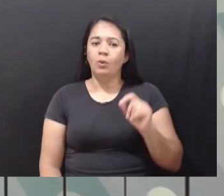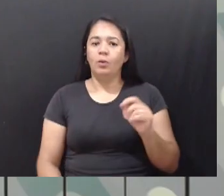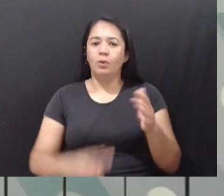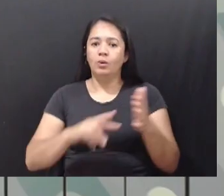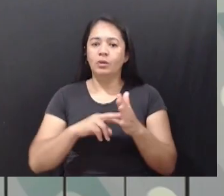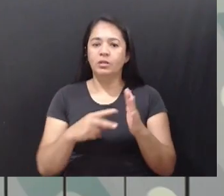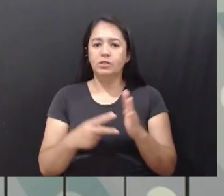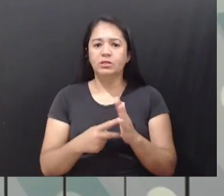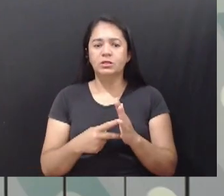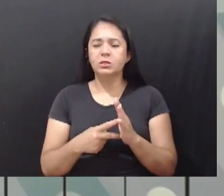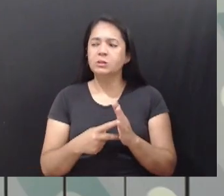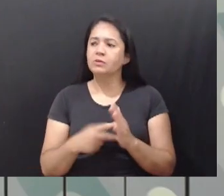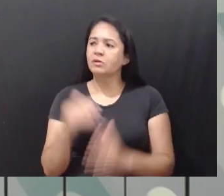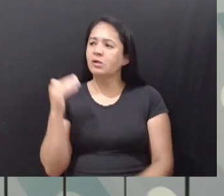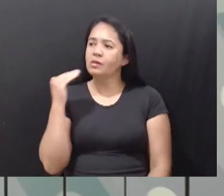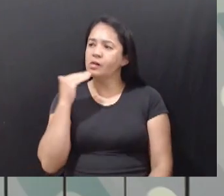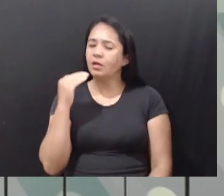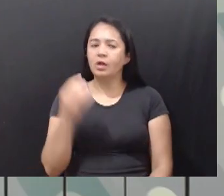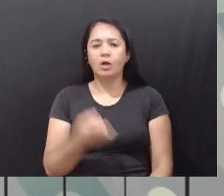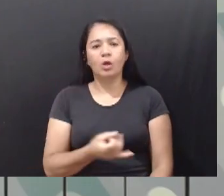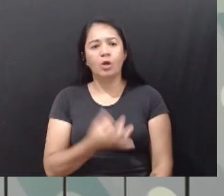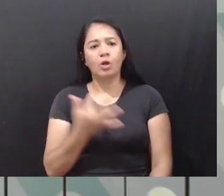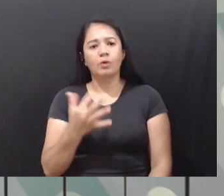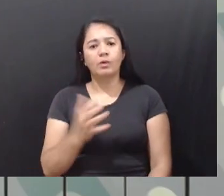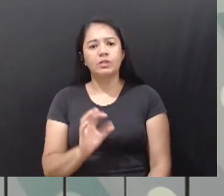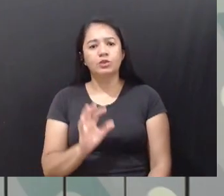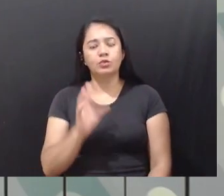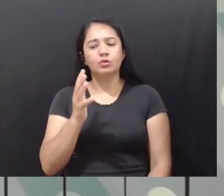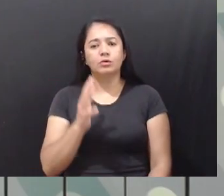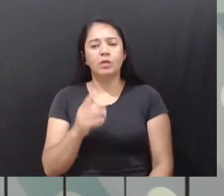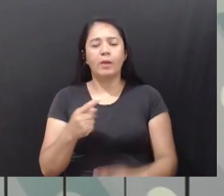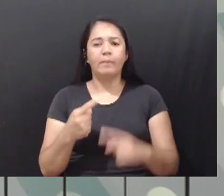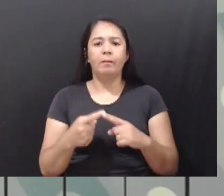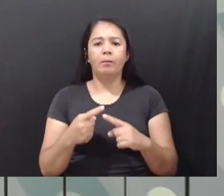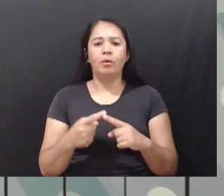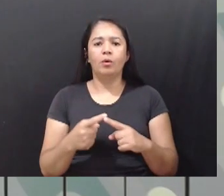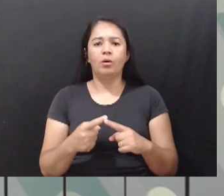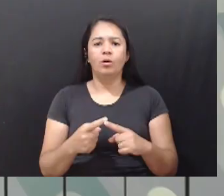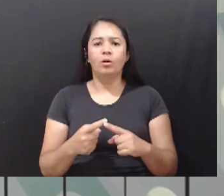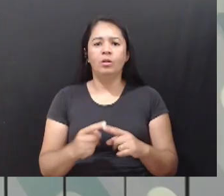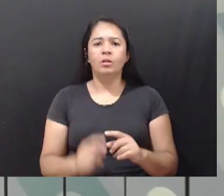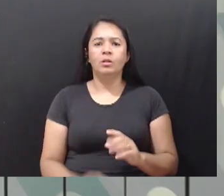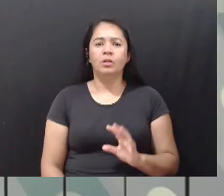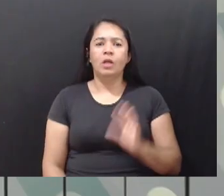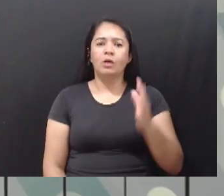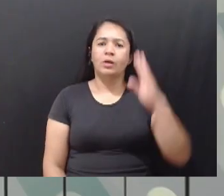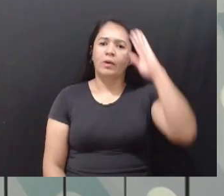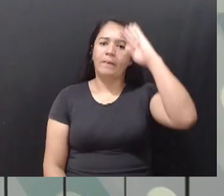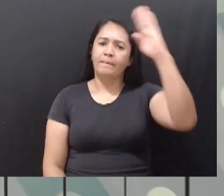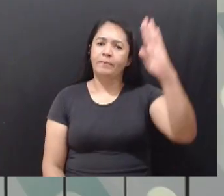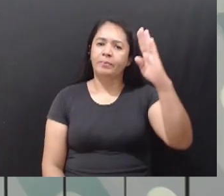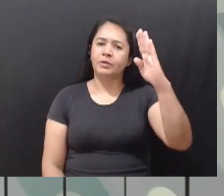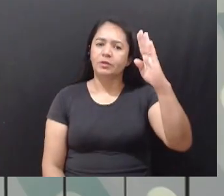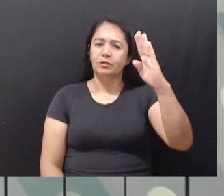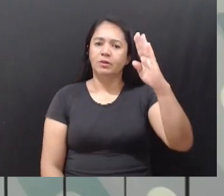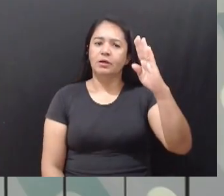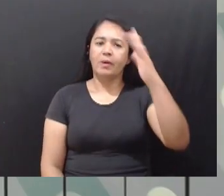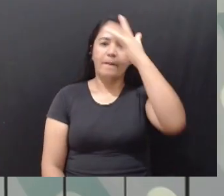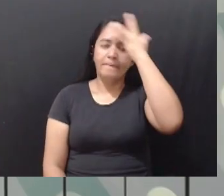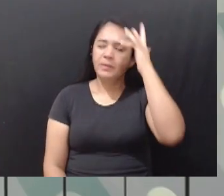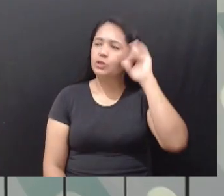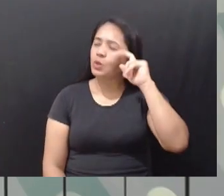gente iniciar, então, o que é essa deficiência, né? Quais são as causas e por